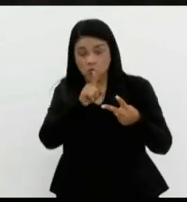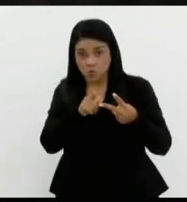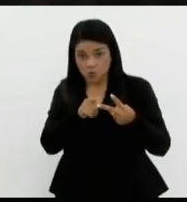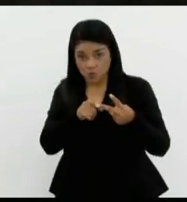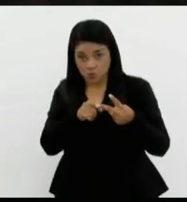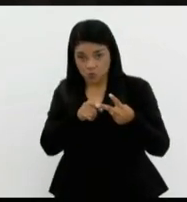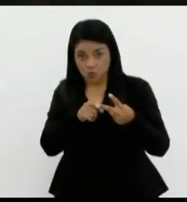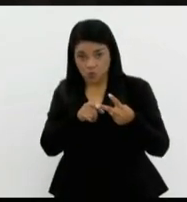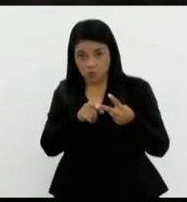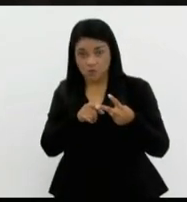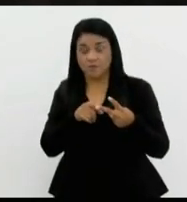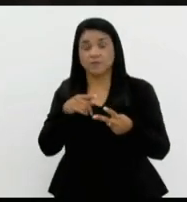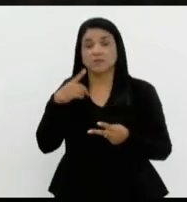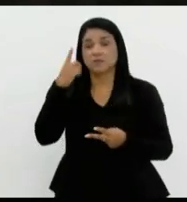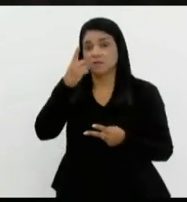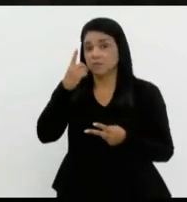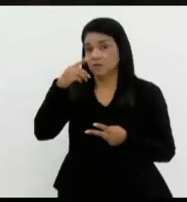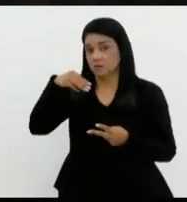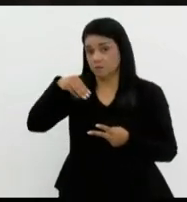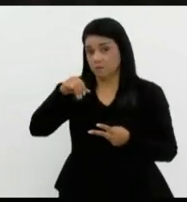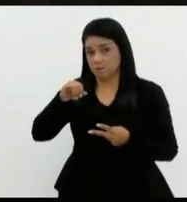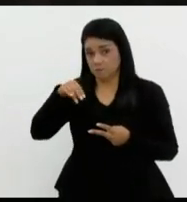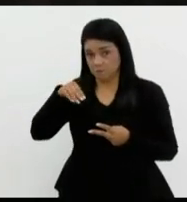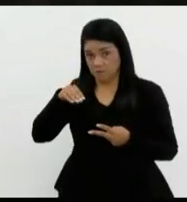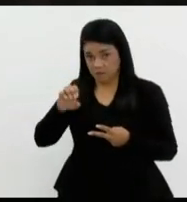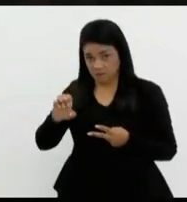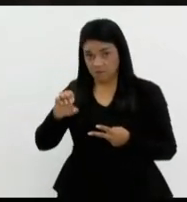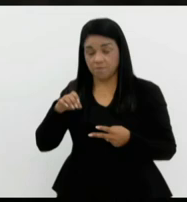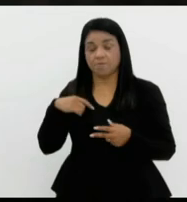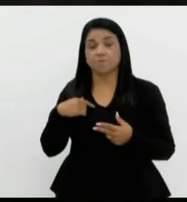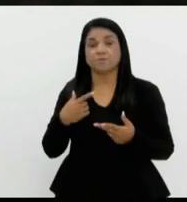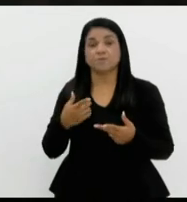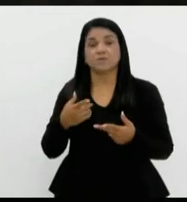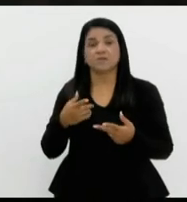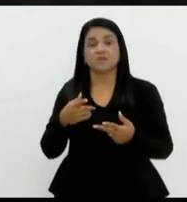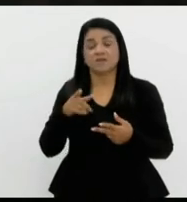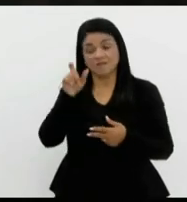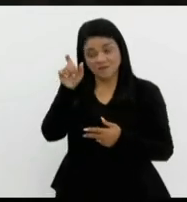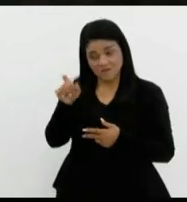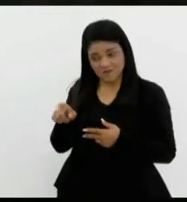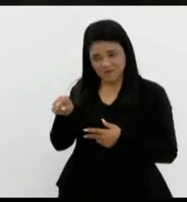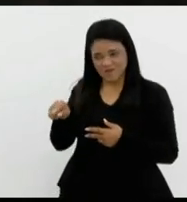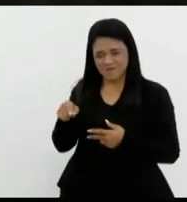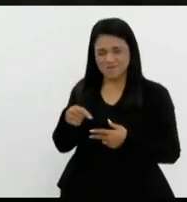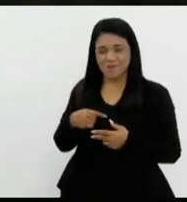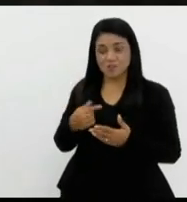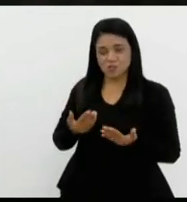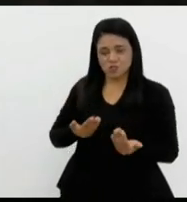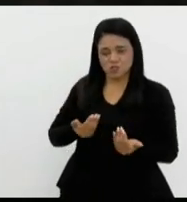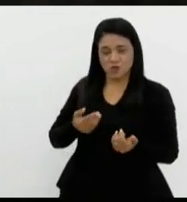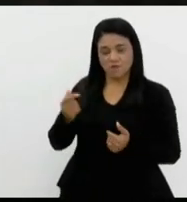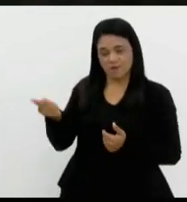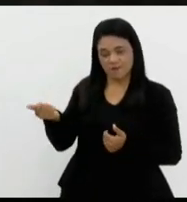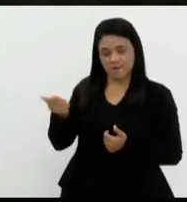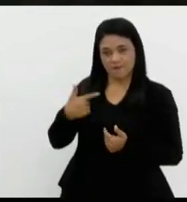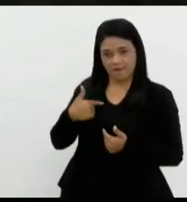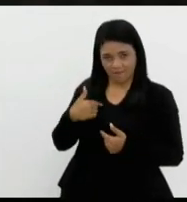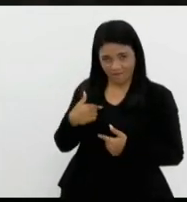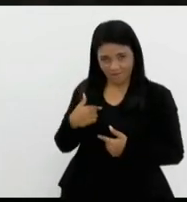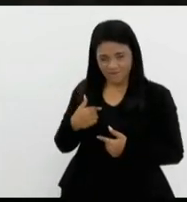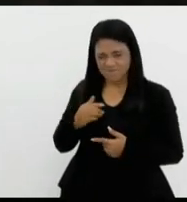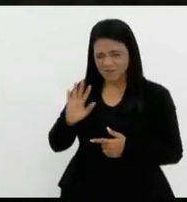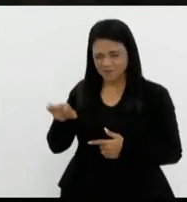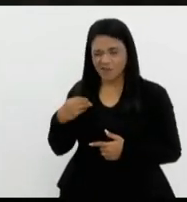deputado Mink, e estou falando de Vossa Excelência, que Vossa Excelência é bem mais novo que eu,